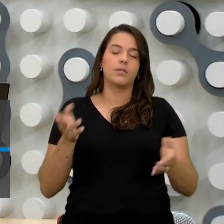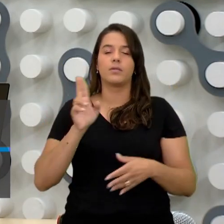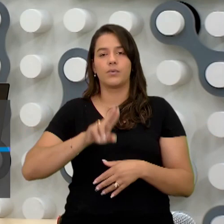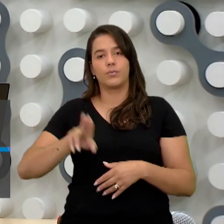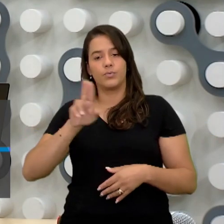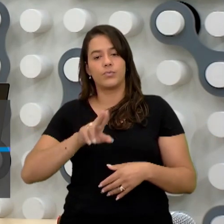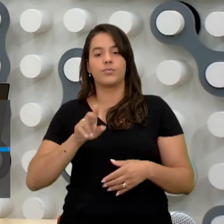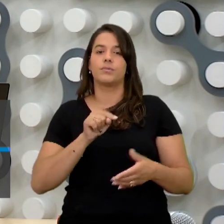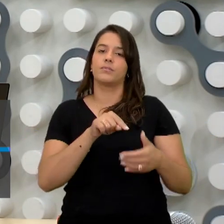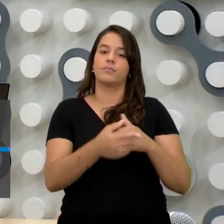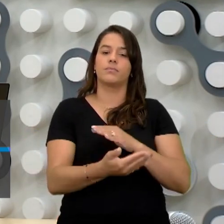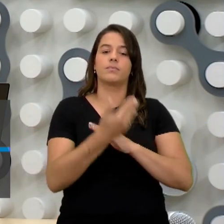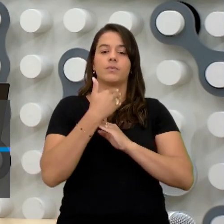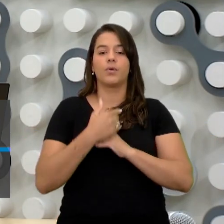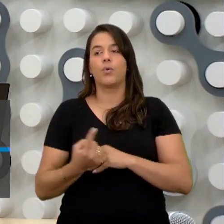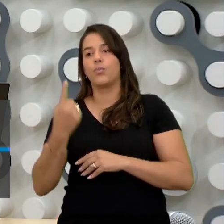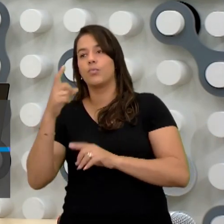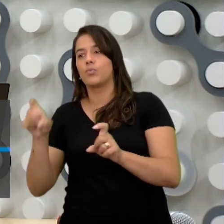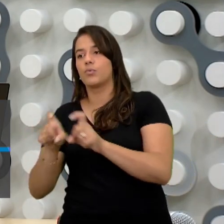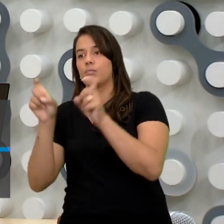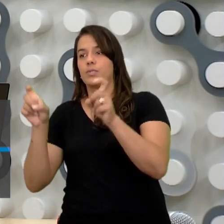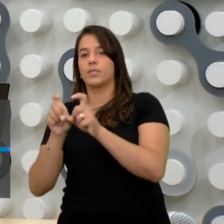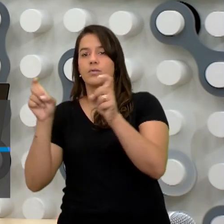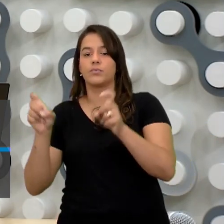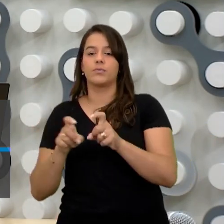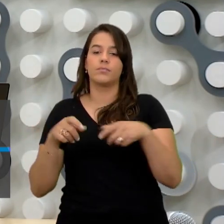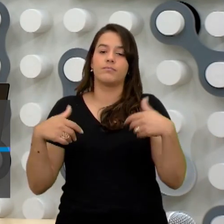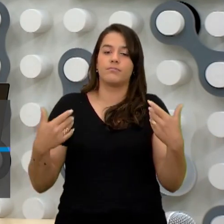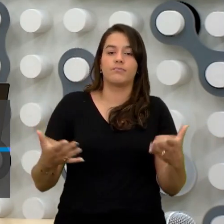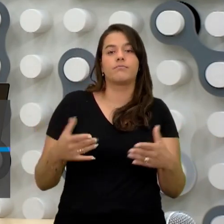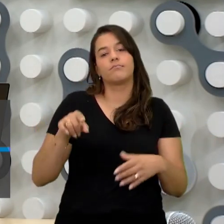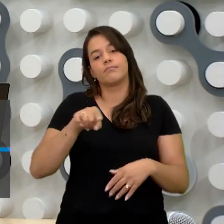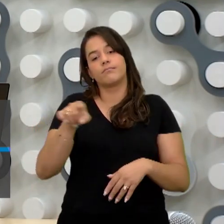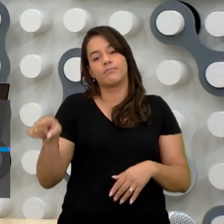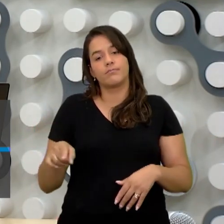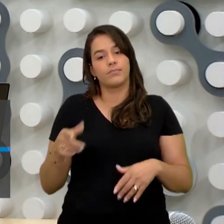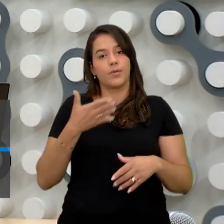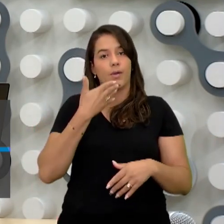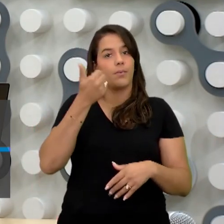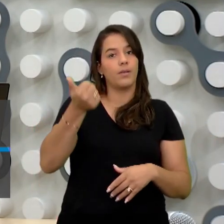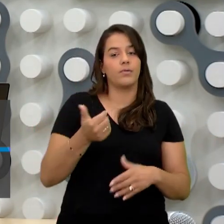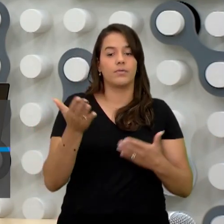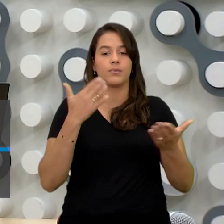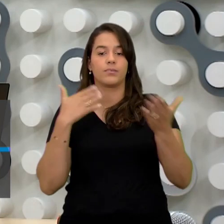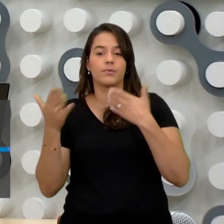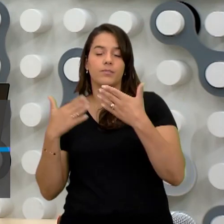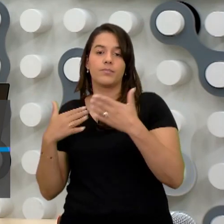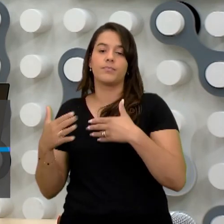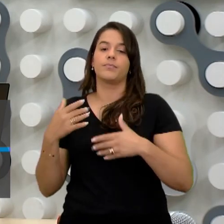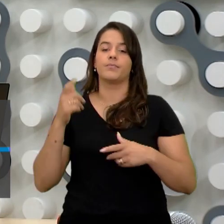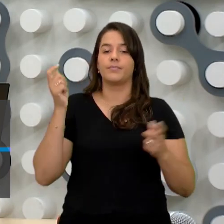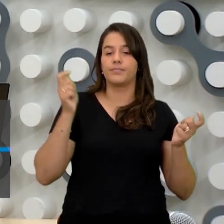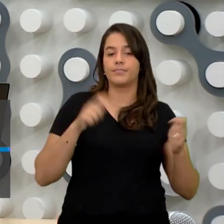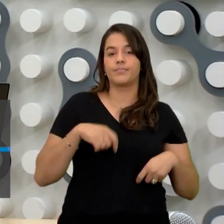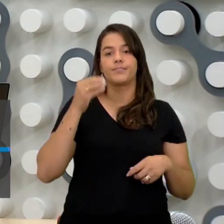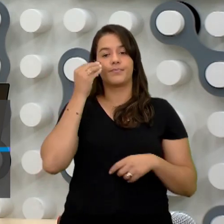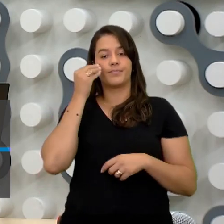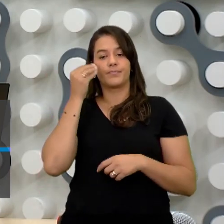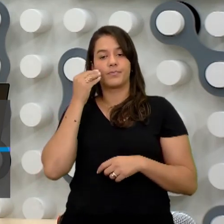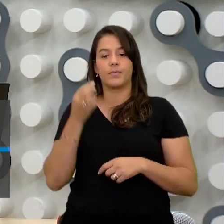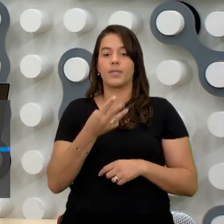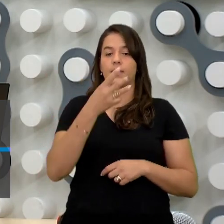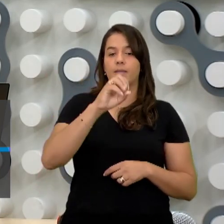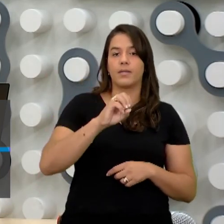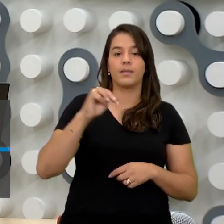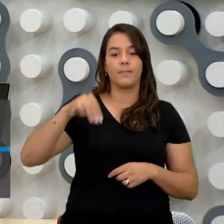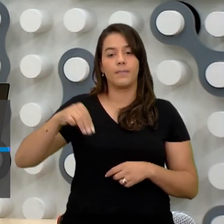a favor. Temos apenas um computador funcionando na sala da coordenação. Não é o ideal, conversem com ela, dá um jeito, separa uma meia horinha